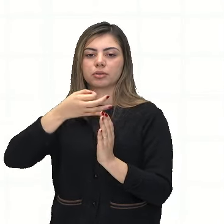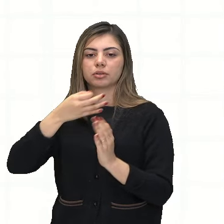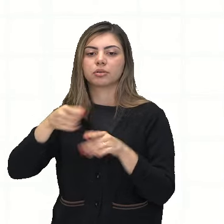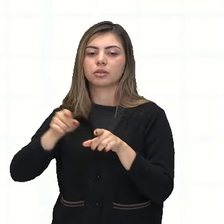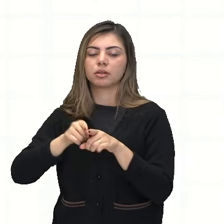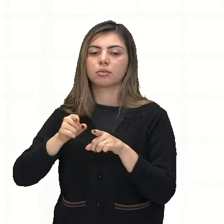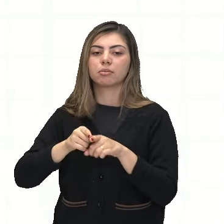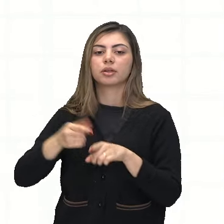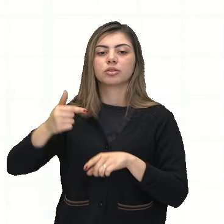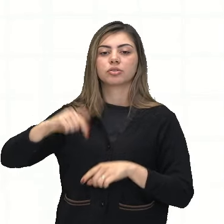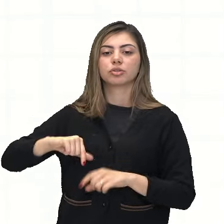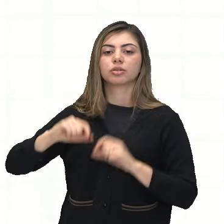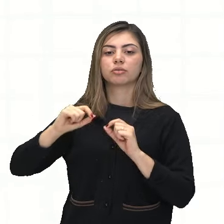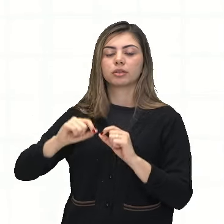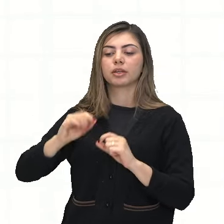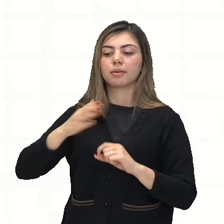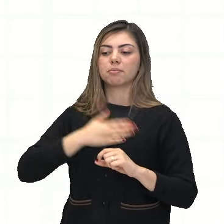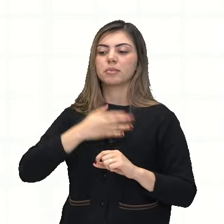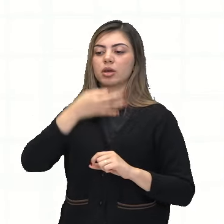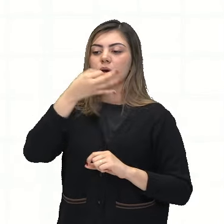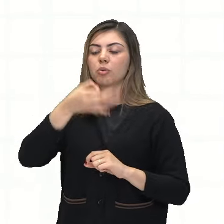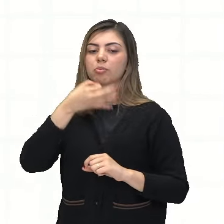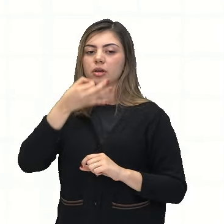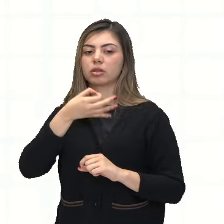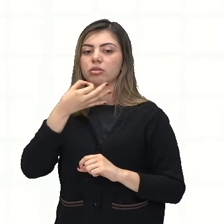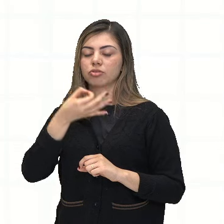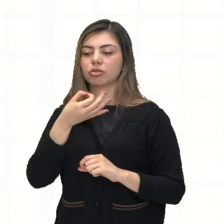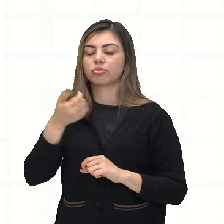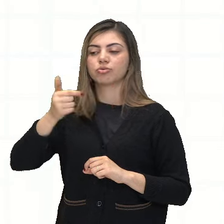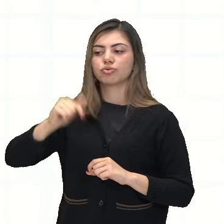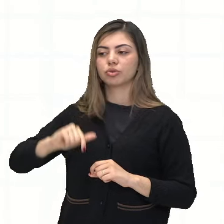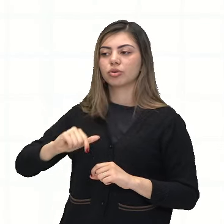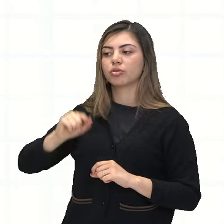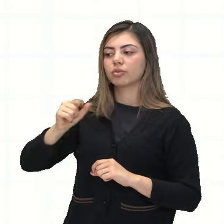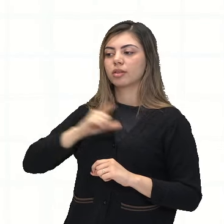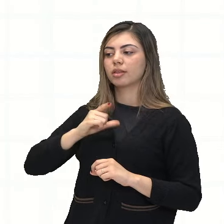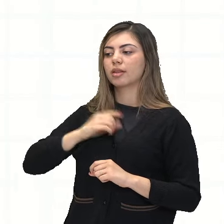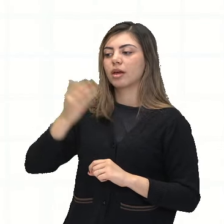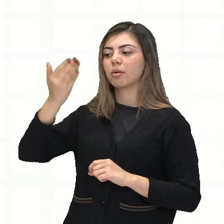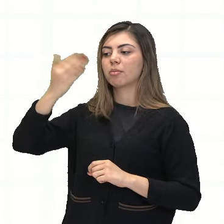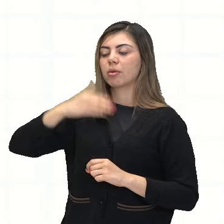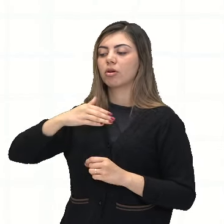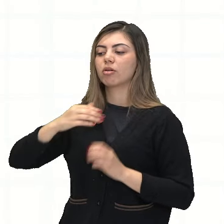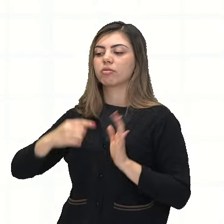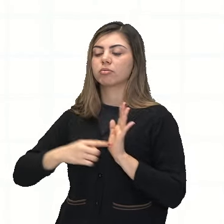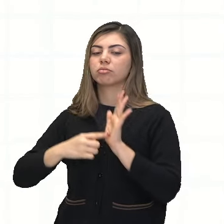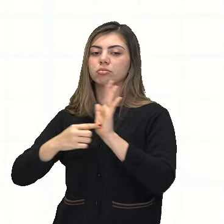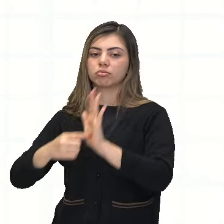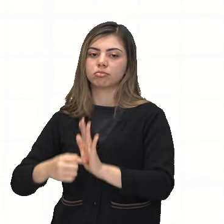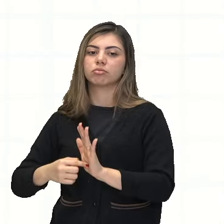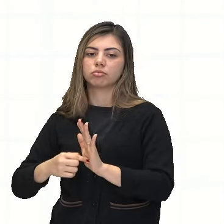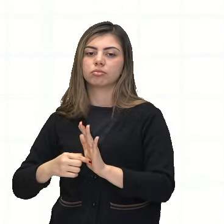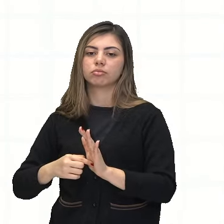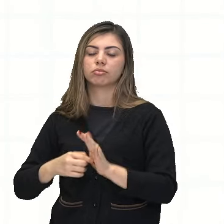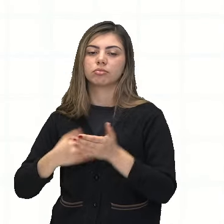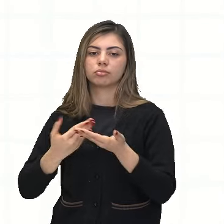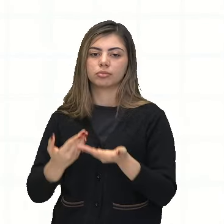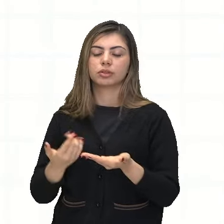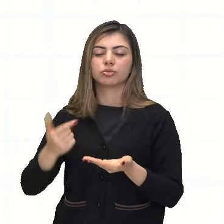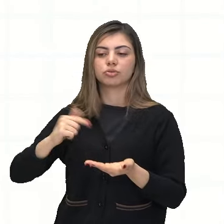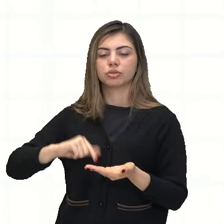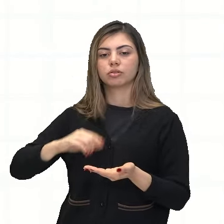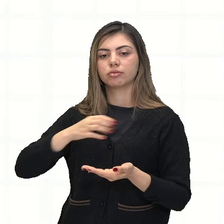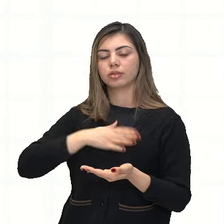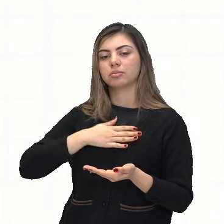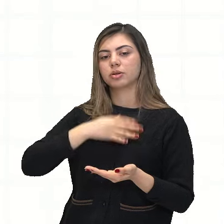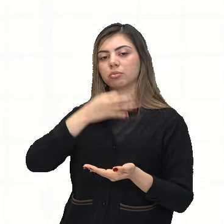importância da posição defendida então se eu defendi uma posição eu vou aqui reafirmar reiterar aquilo